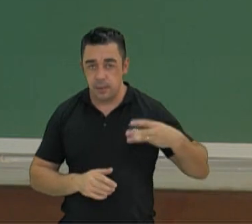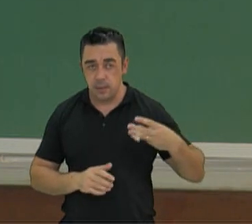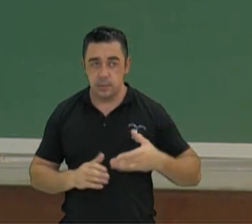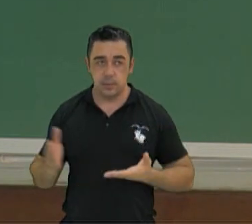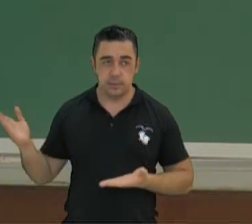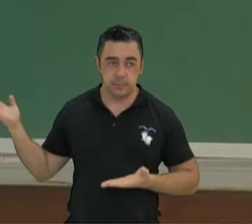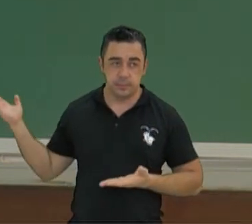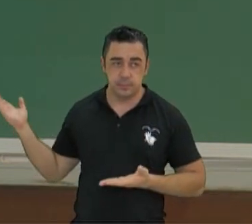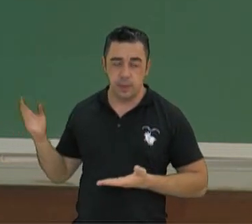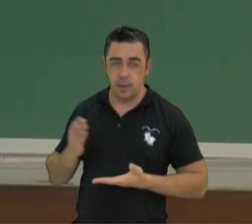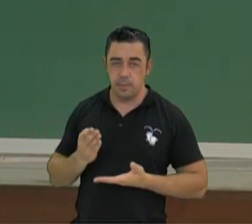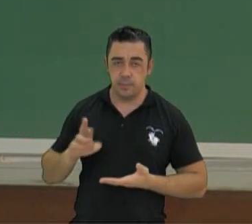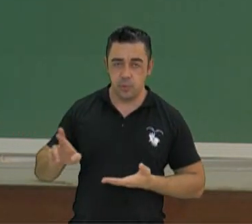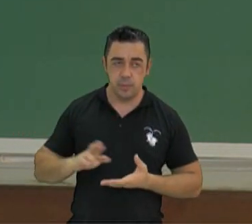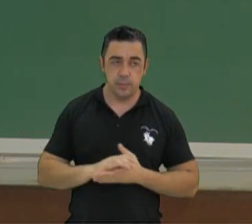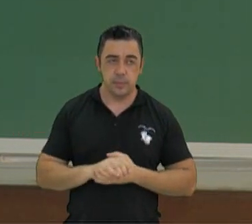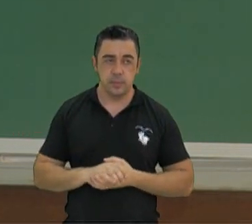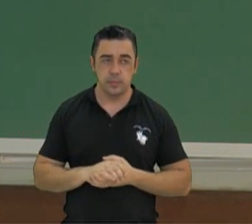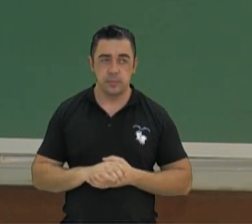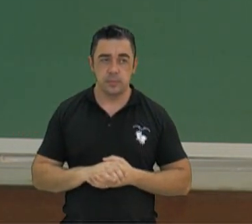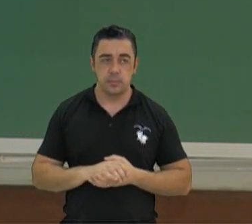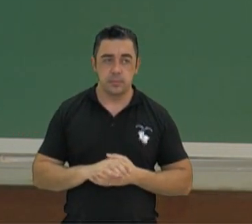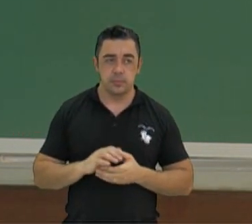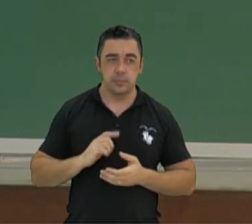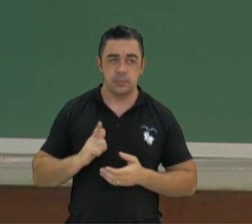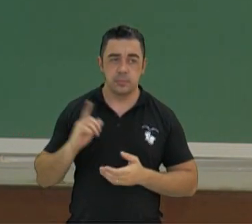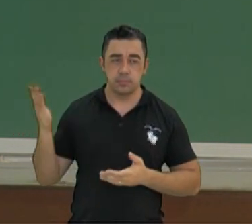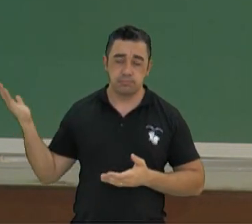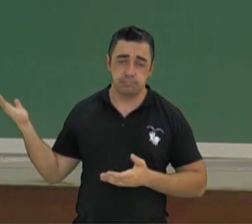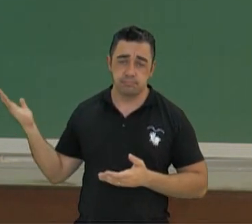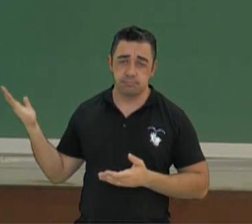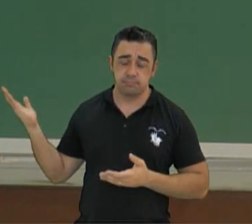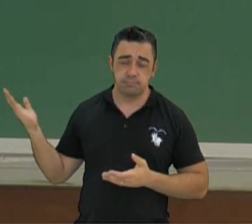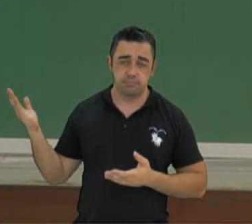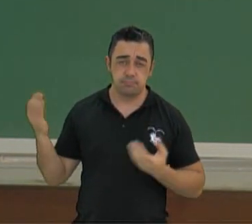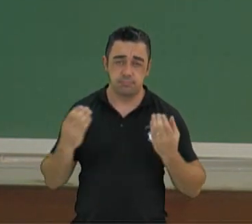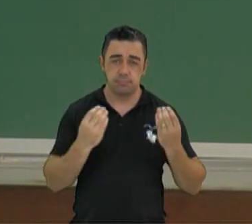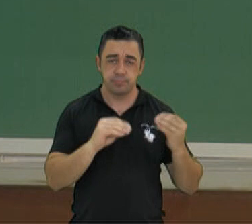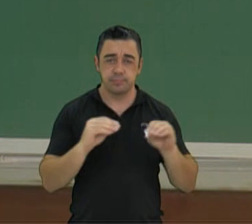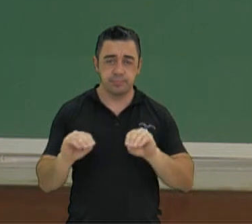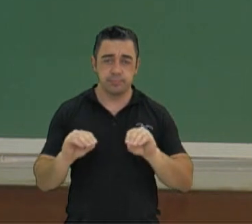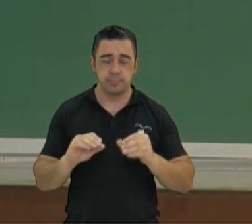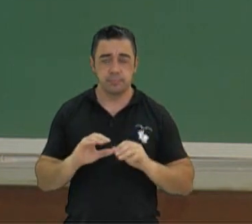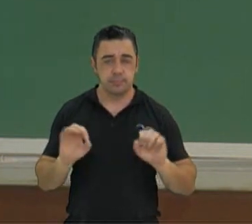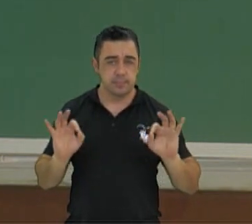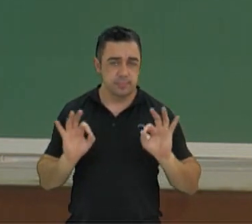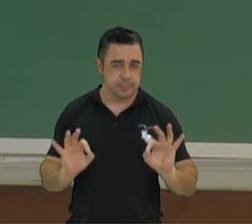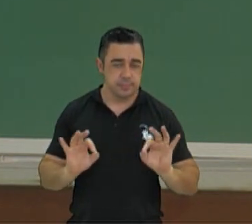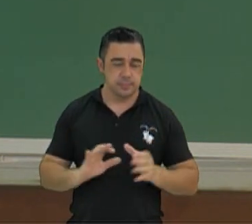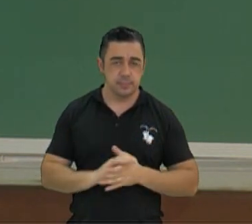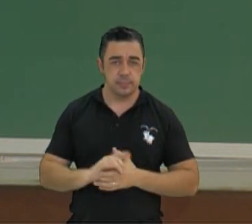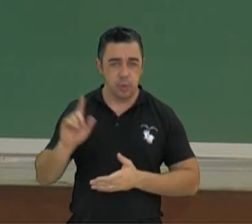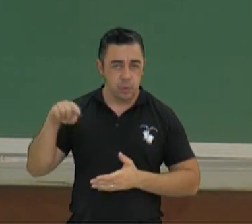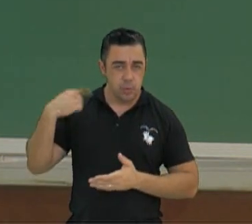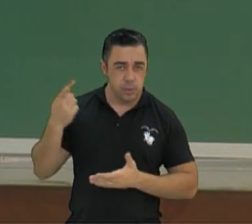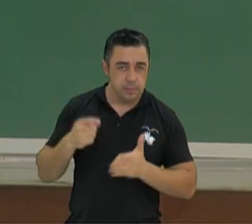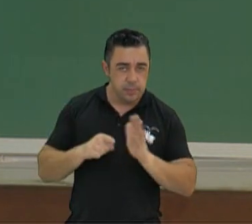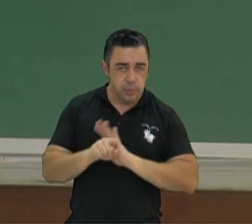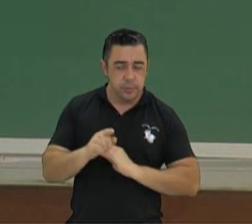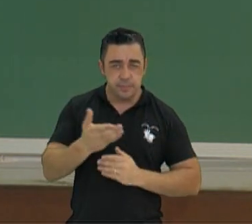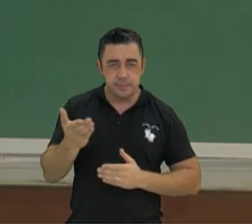só o bromo, então vai entrar um bromo aqui, outro bromo ali. Muito simples. Tranquilo? Vamos para a próxima